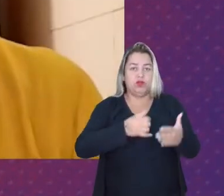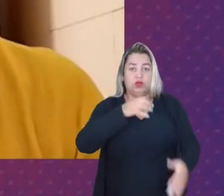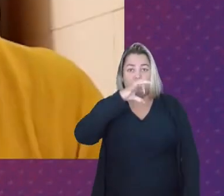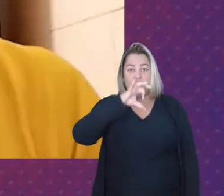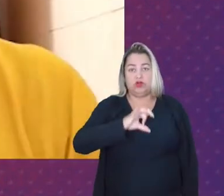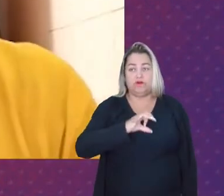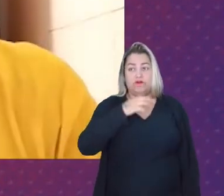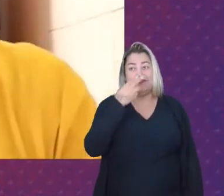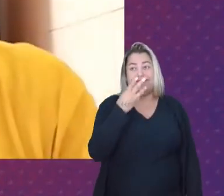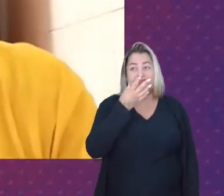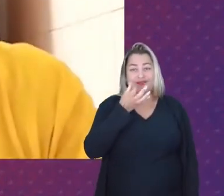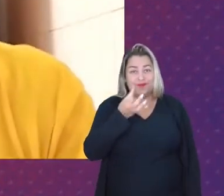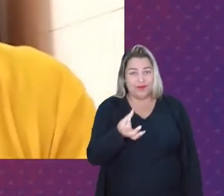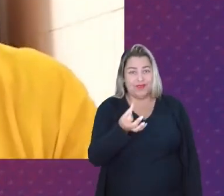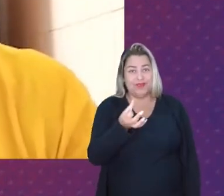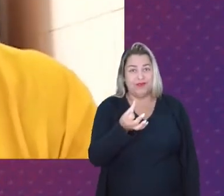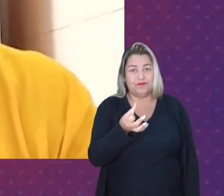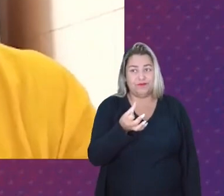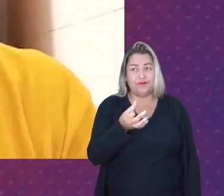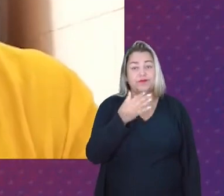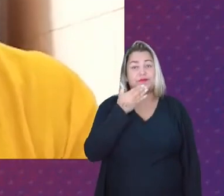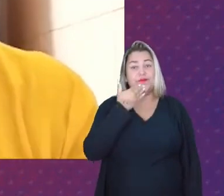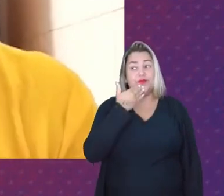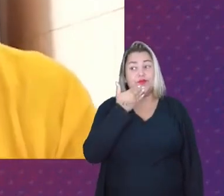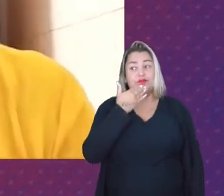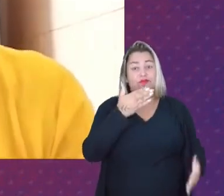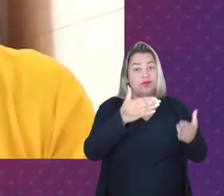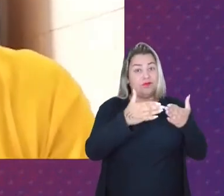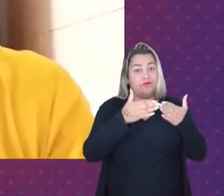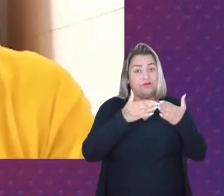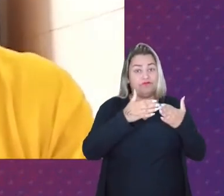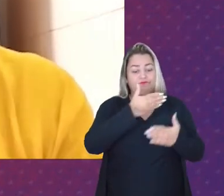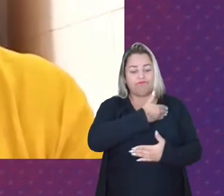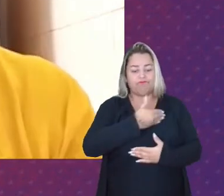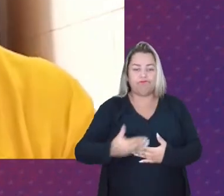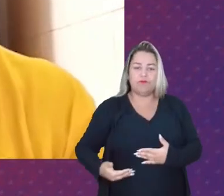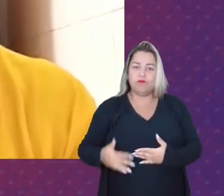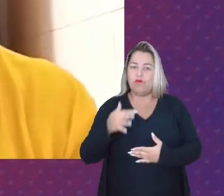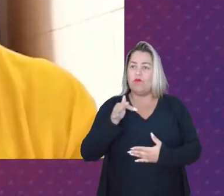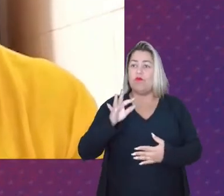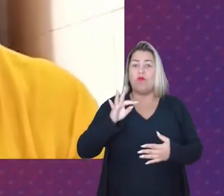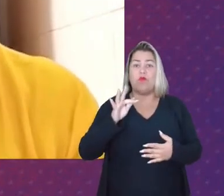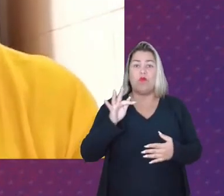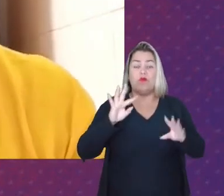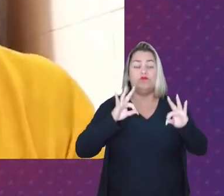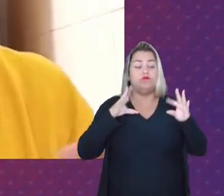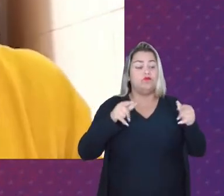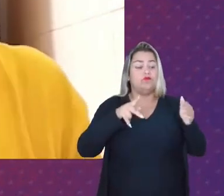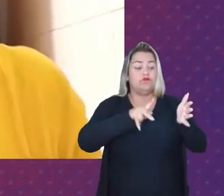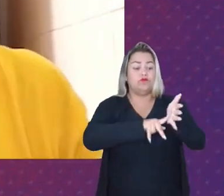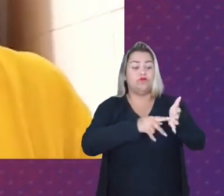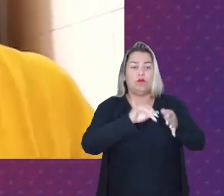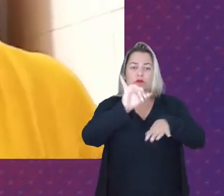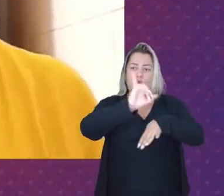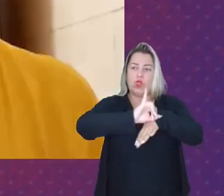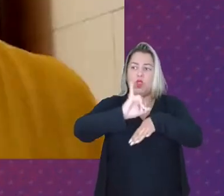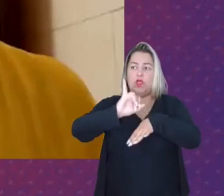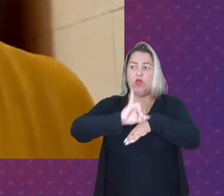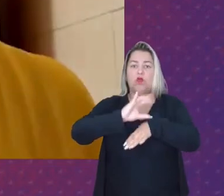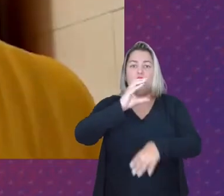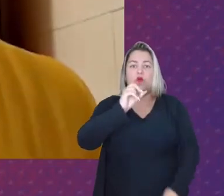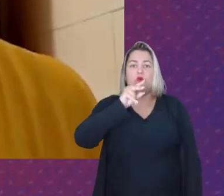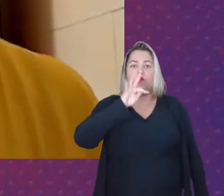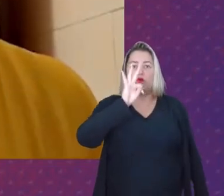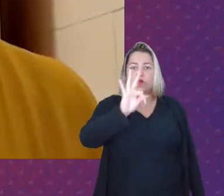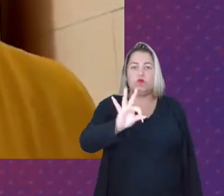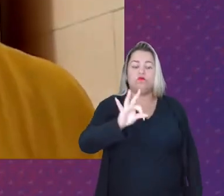936, que foi uma medida solicitada ao governo federal por todas as centrais sindicais, inclusive a ACUT, que é a